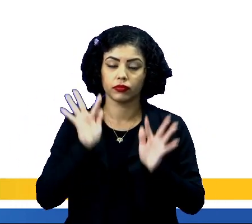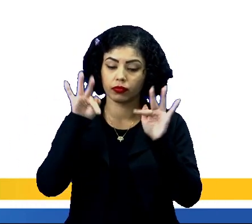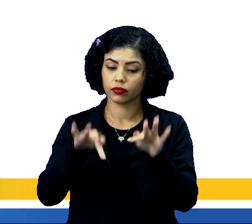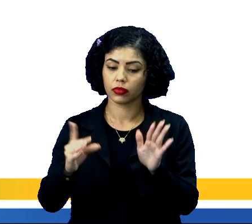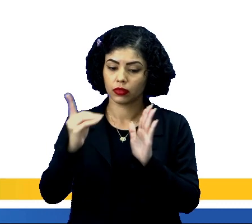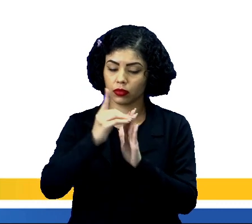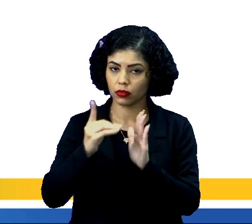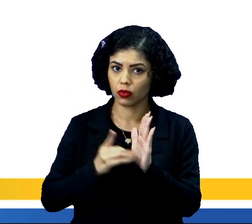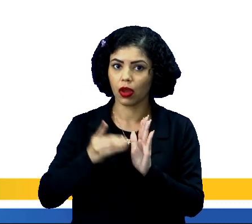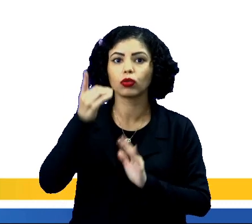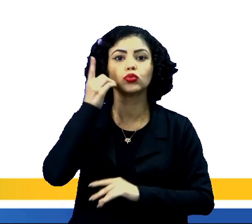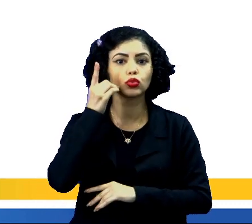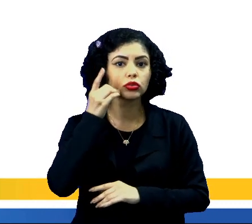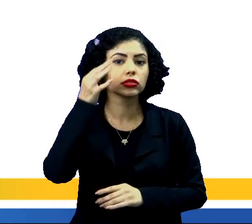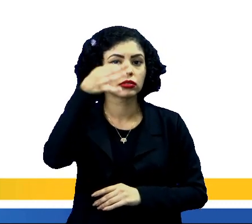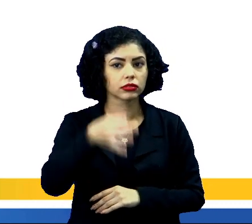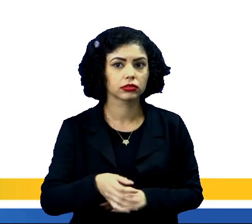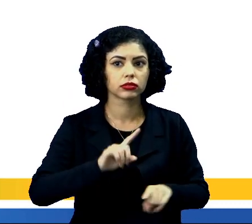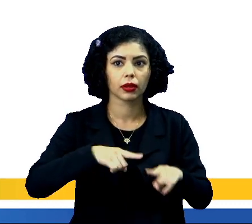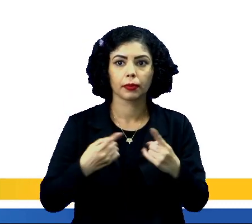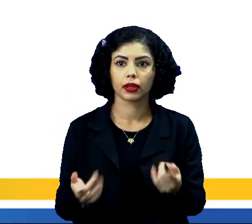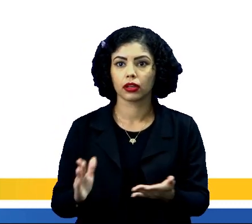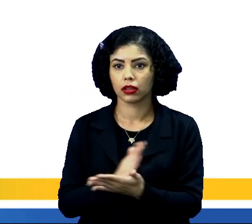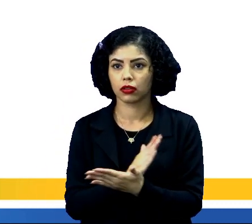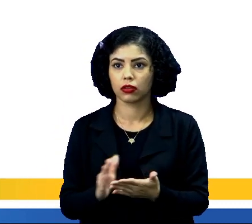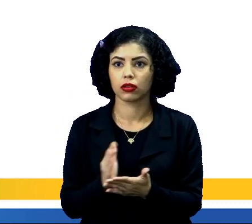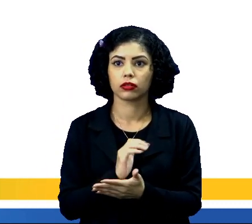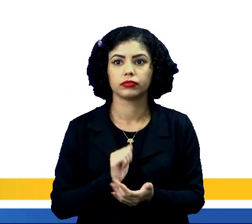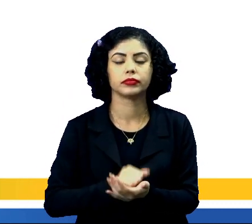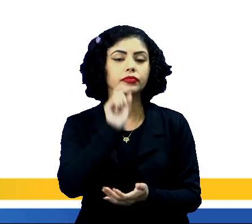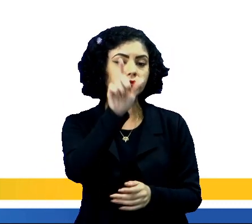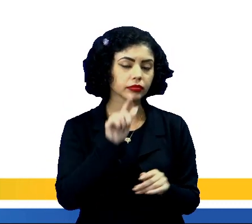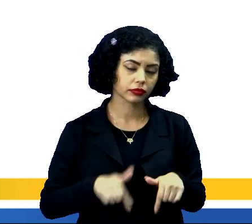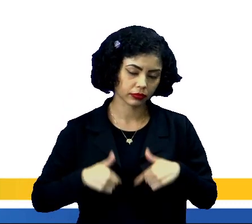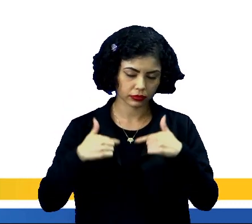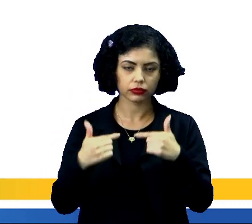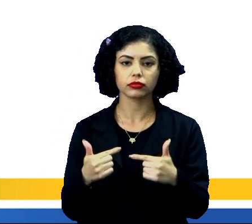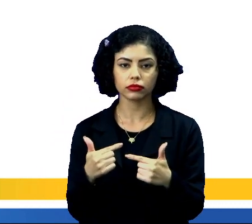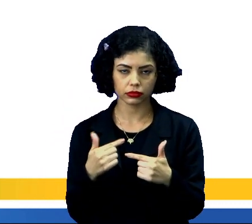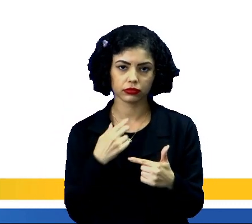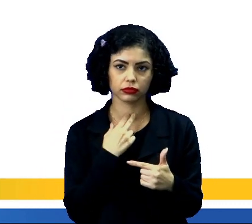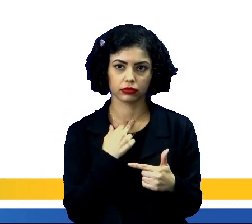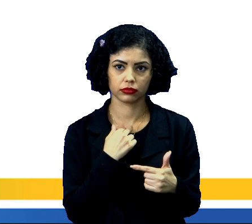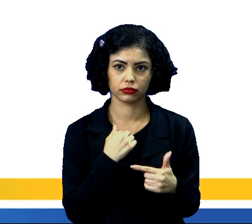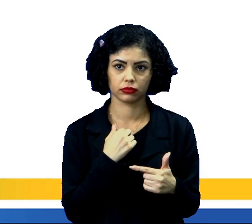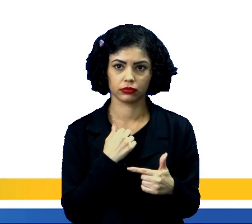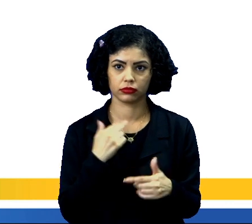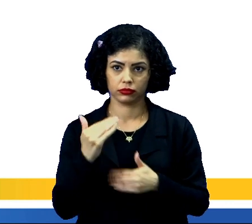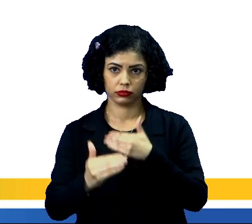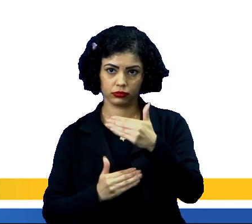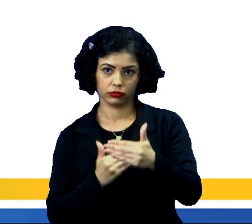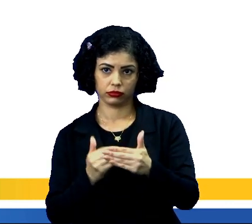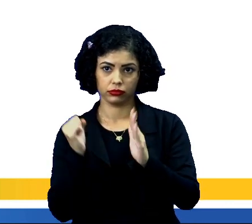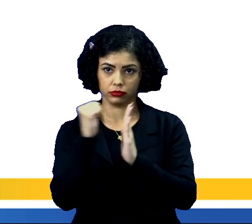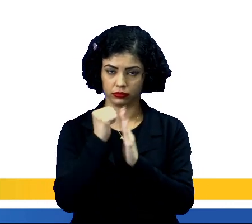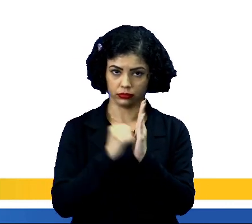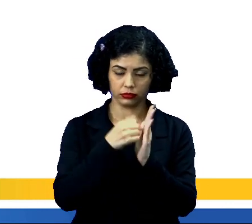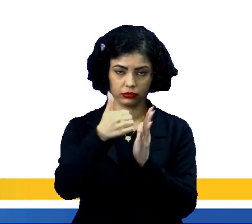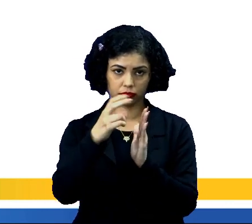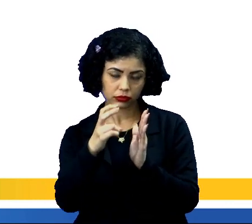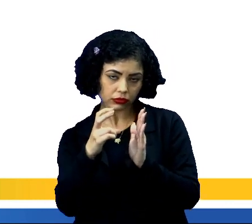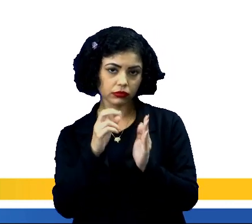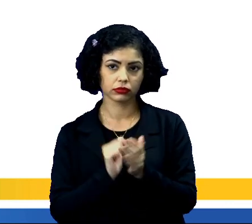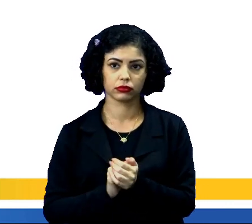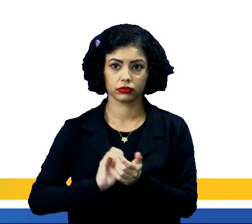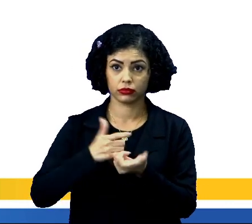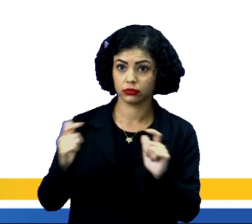uma data exata de quando ele surgiu. E alguns autores defendem, né, que ele se formou durante o século XV nos